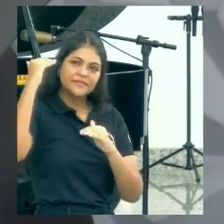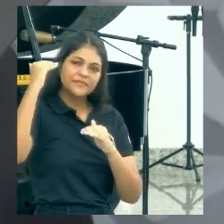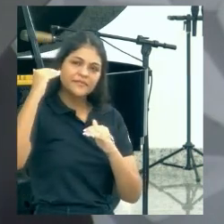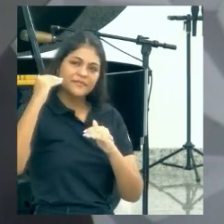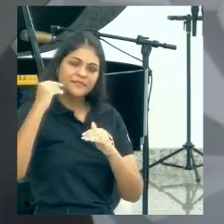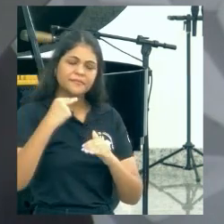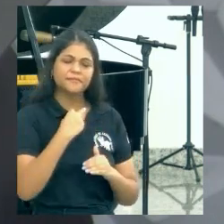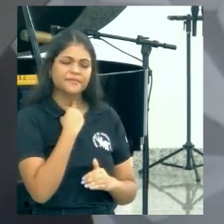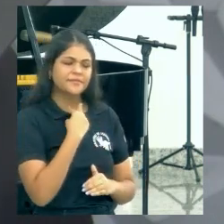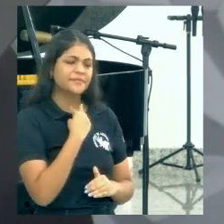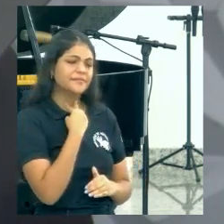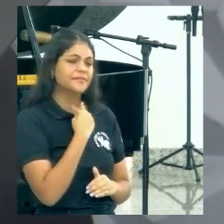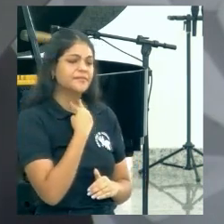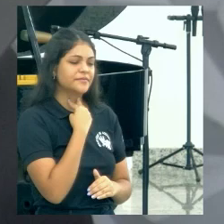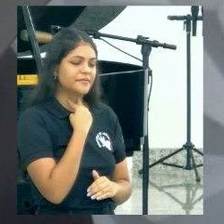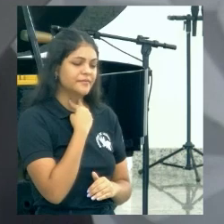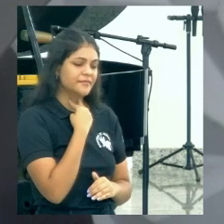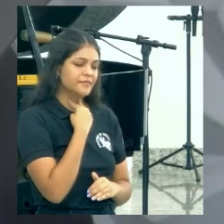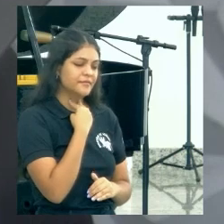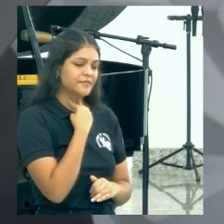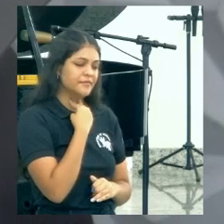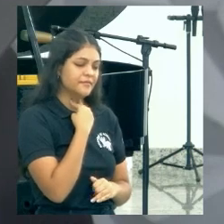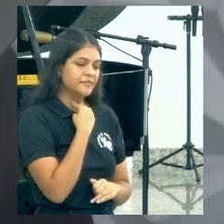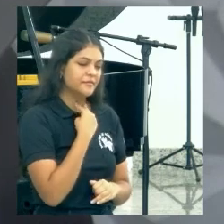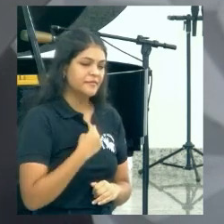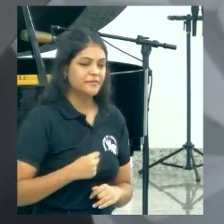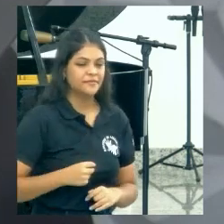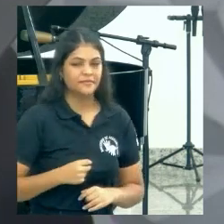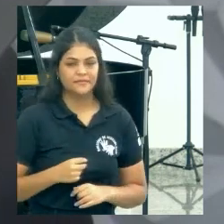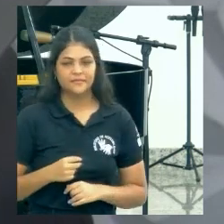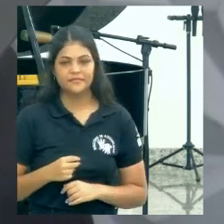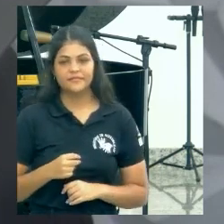aqui? E aí eles ficaram